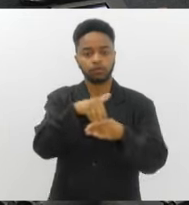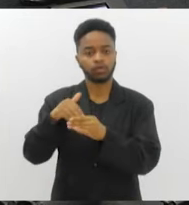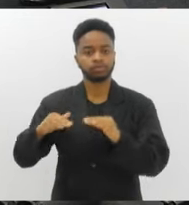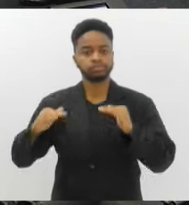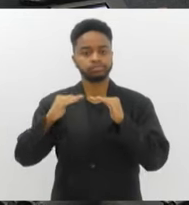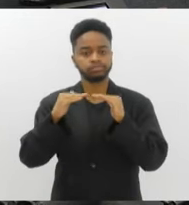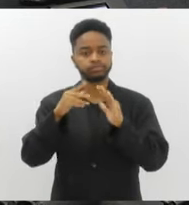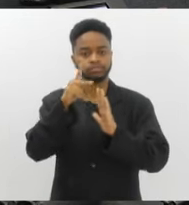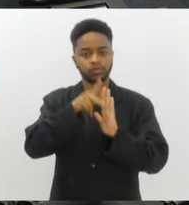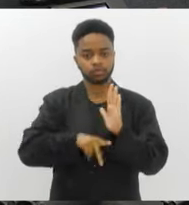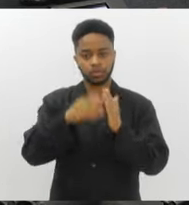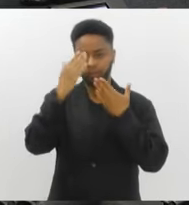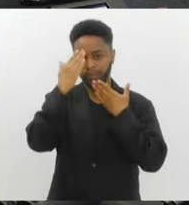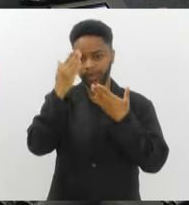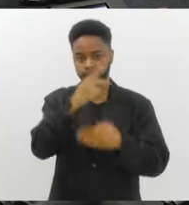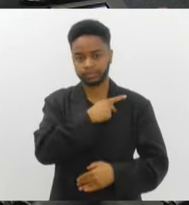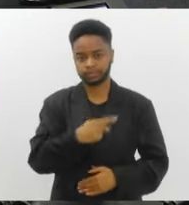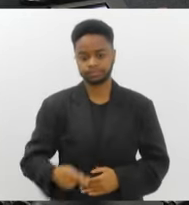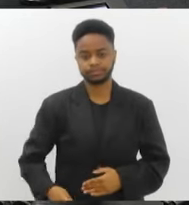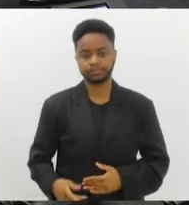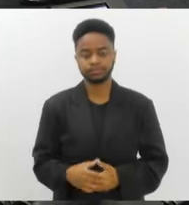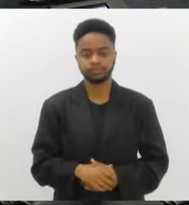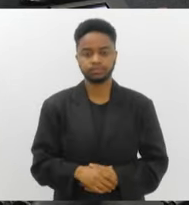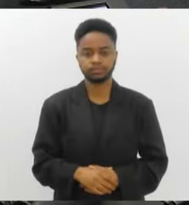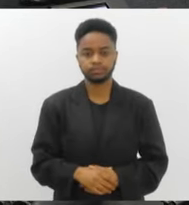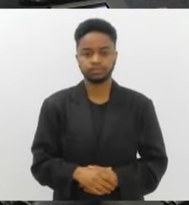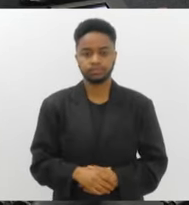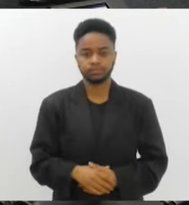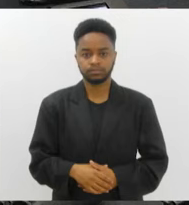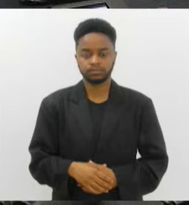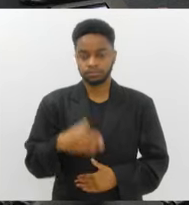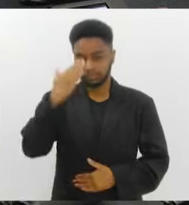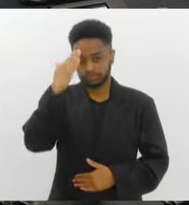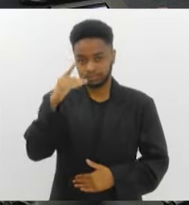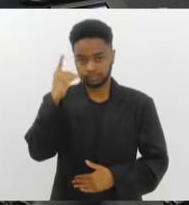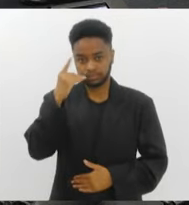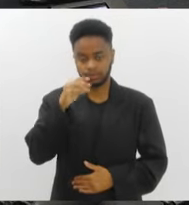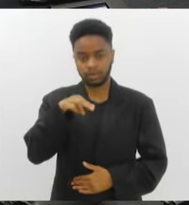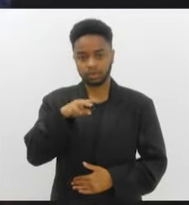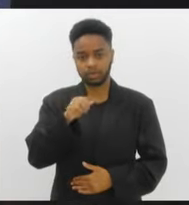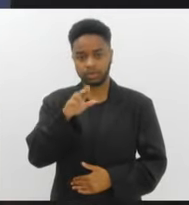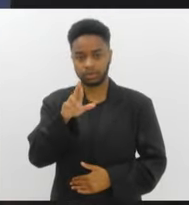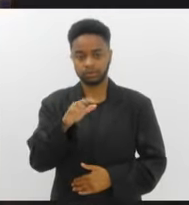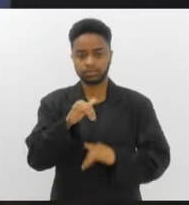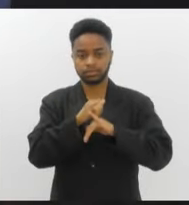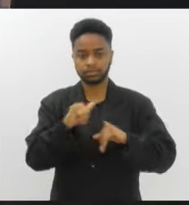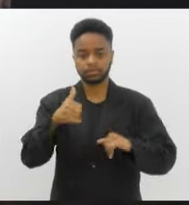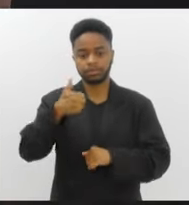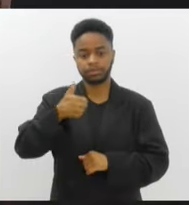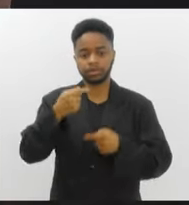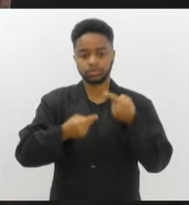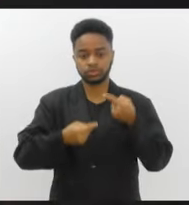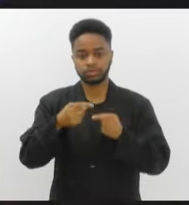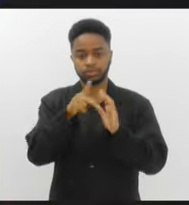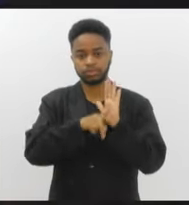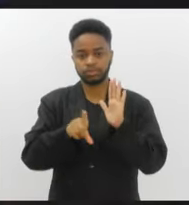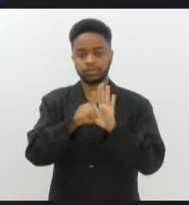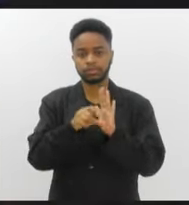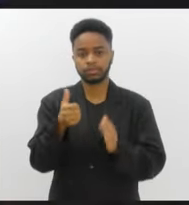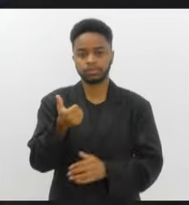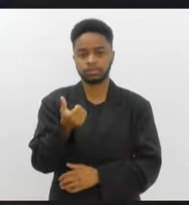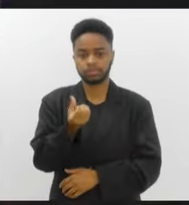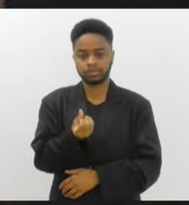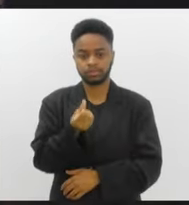desse projeto. Muito obrigado, presidente. Obrigado, deputado Munir. Anuncio, em primeira discussão, projeto de lei